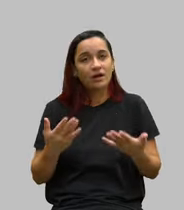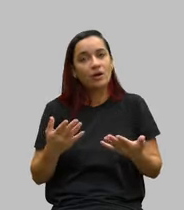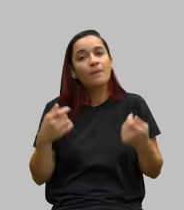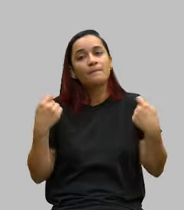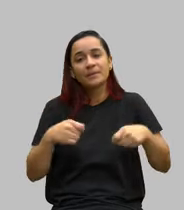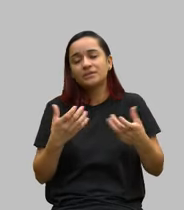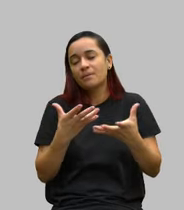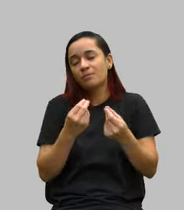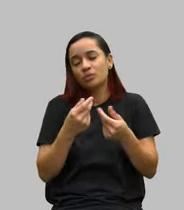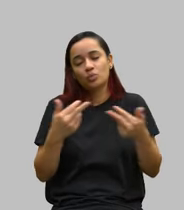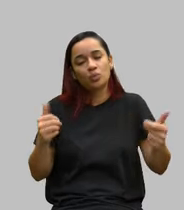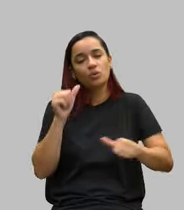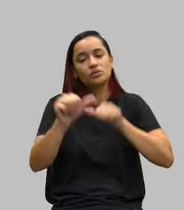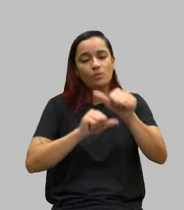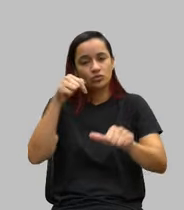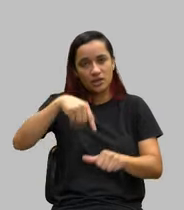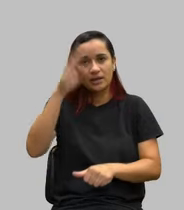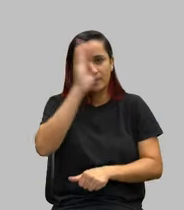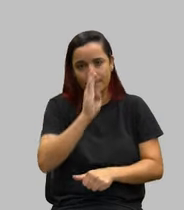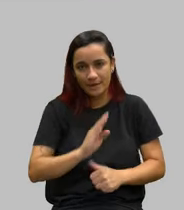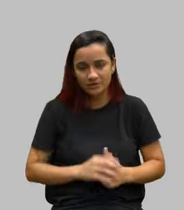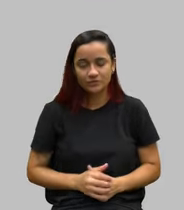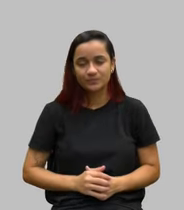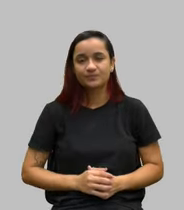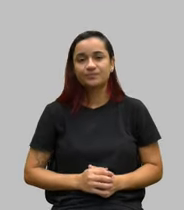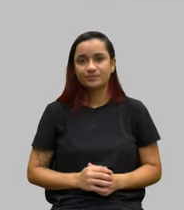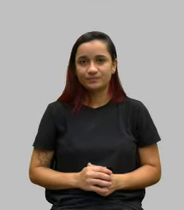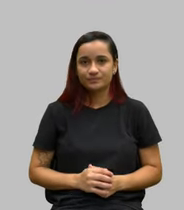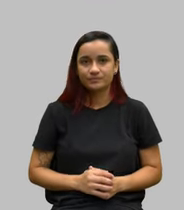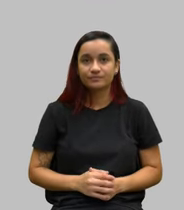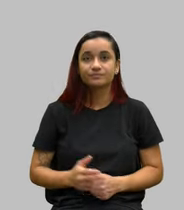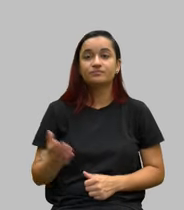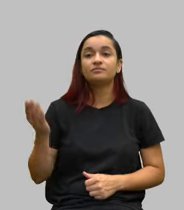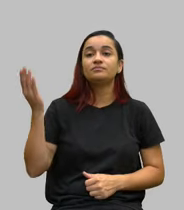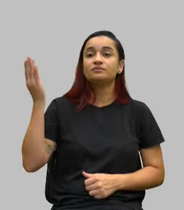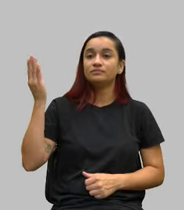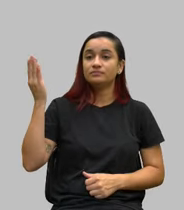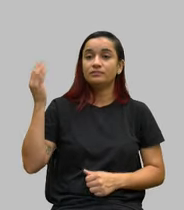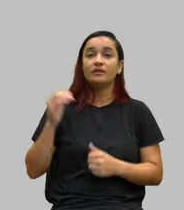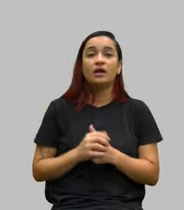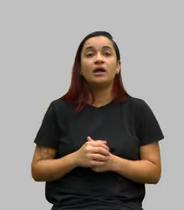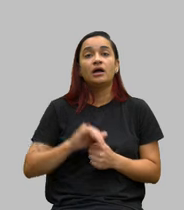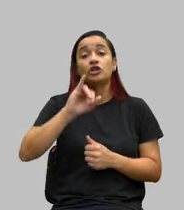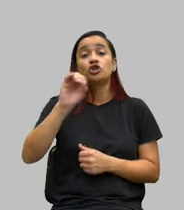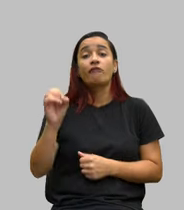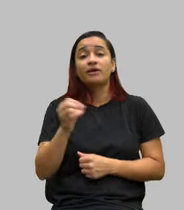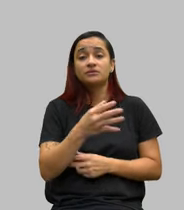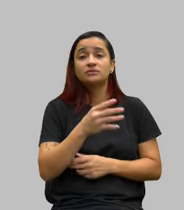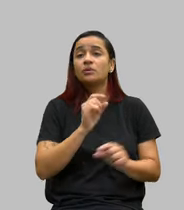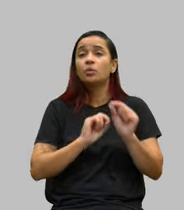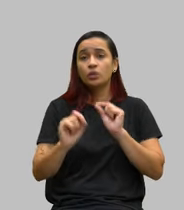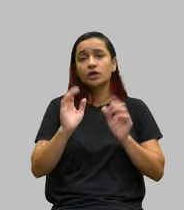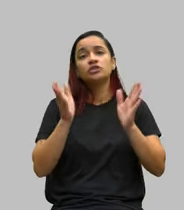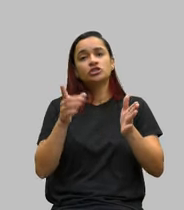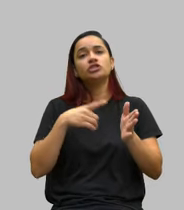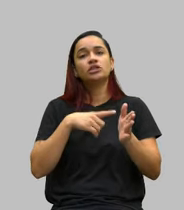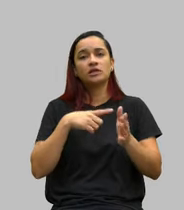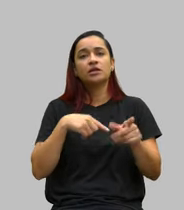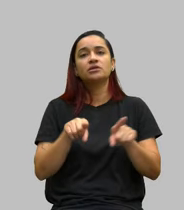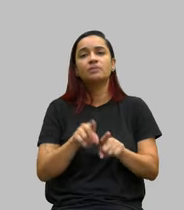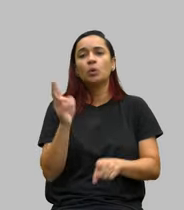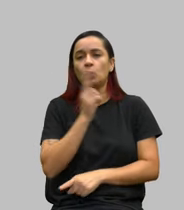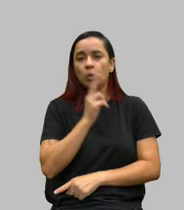aqui no Brasil inovação nós temos aí a nossa a nossa emergência já funcionando né em